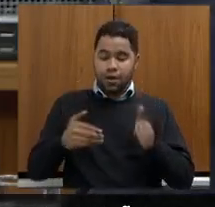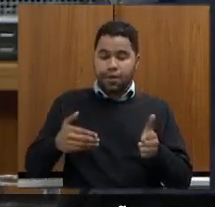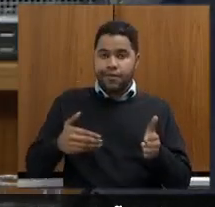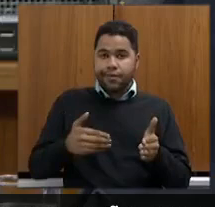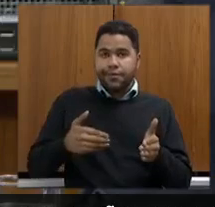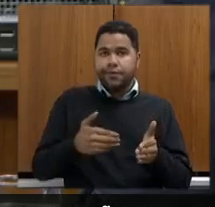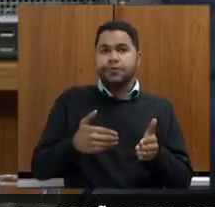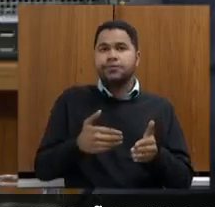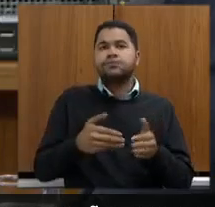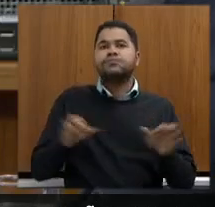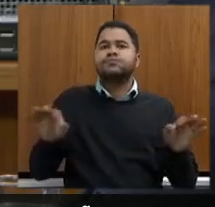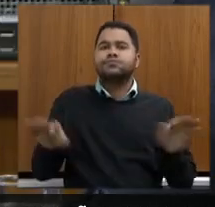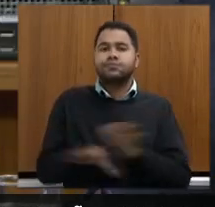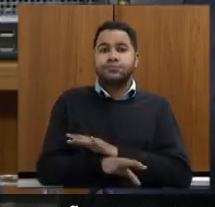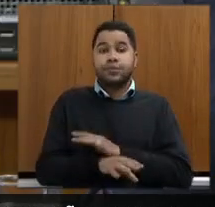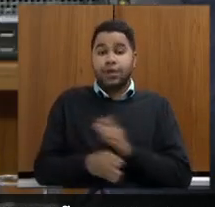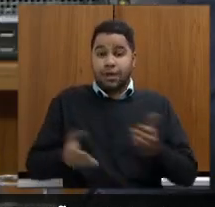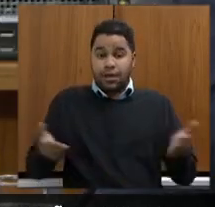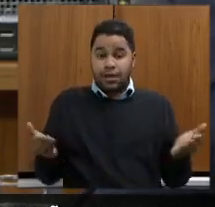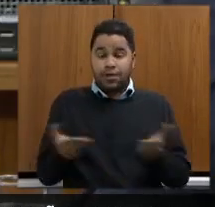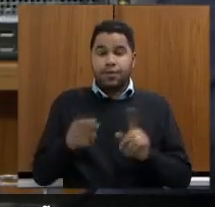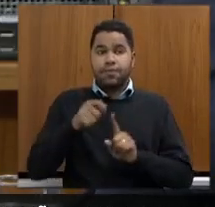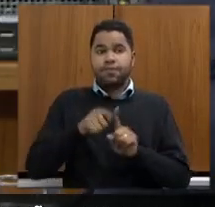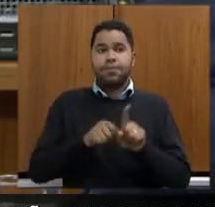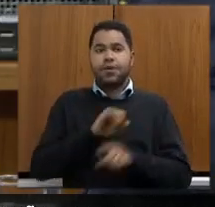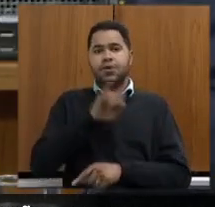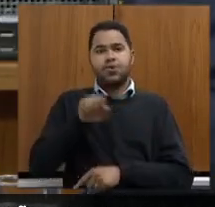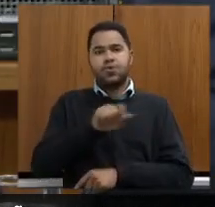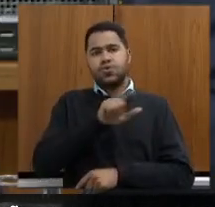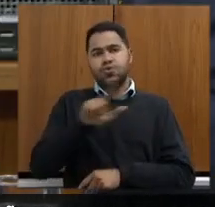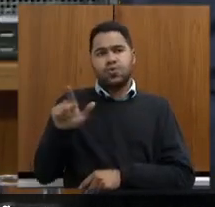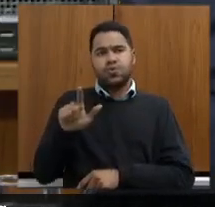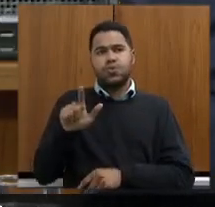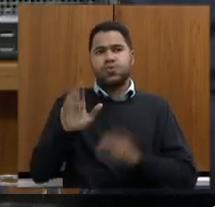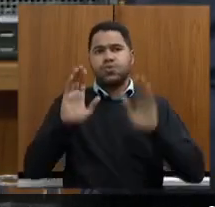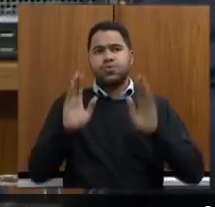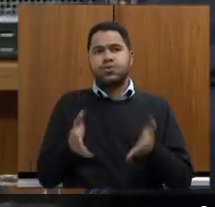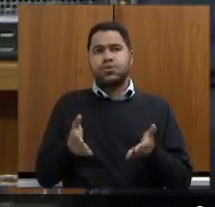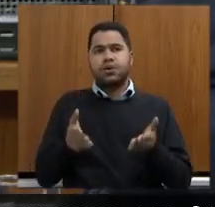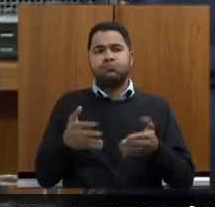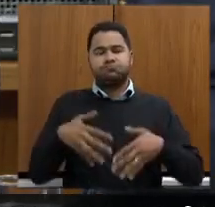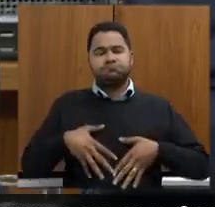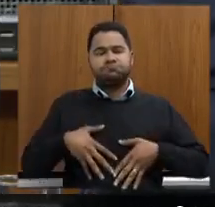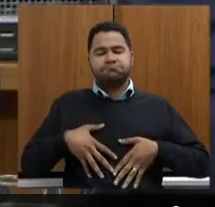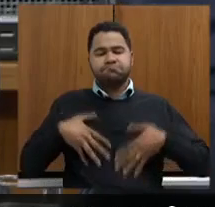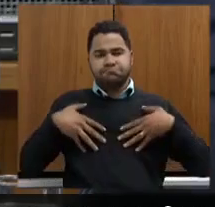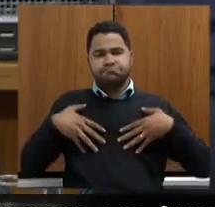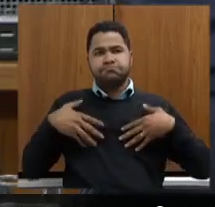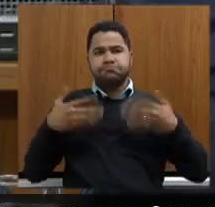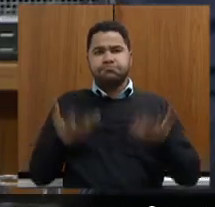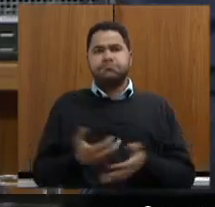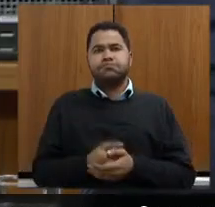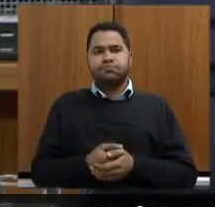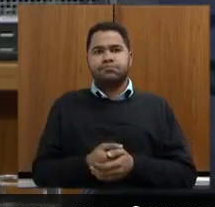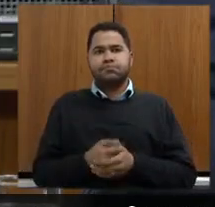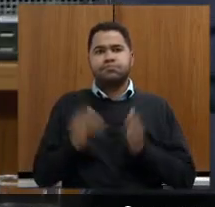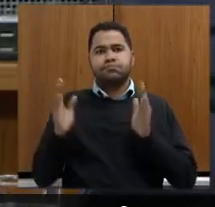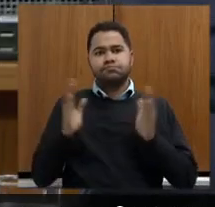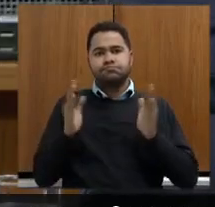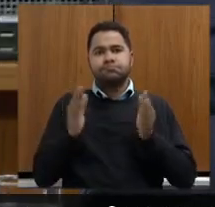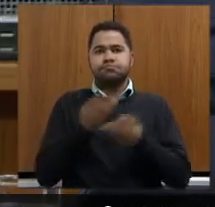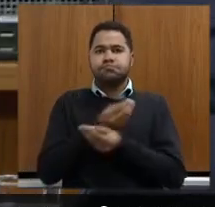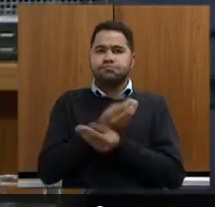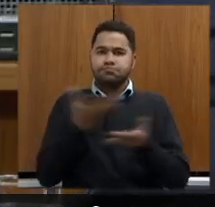por se encerrasse agora nesse mês de julho eu já dei já daria por satisfeito né em termos de